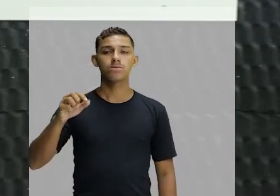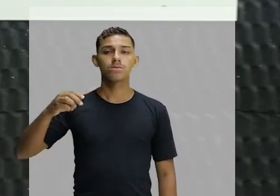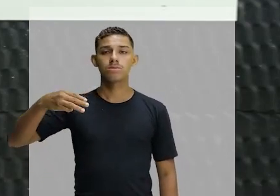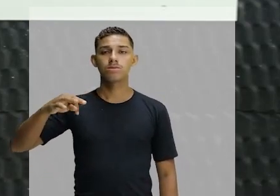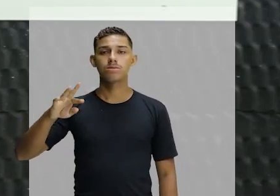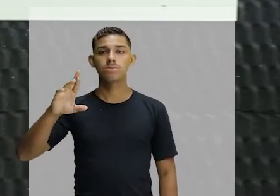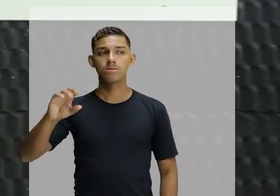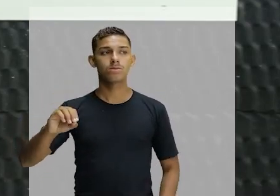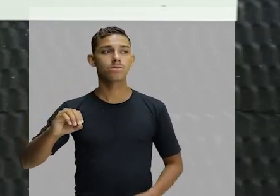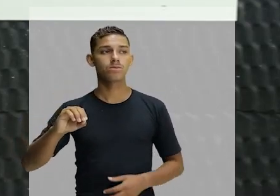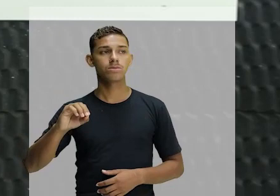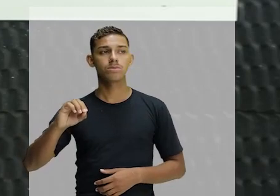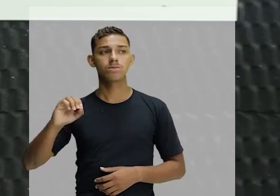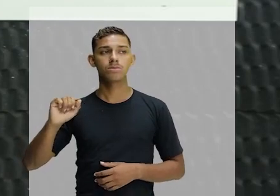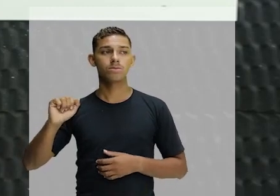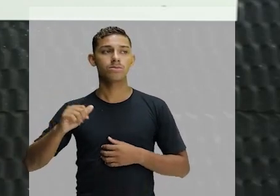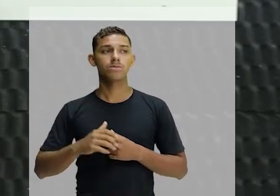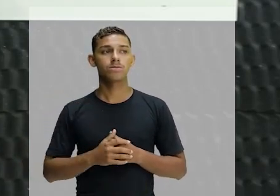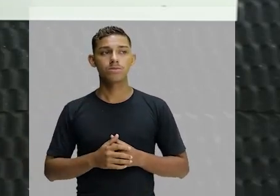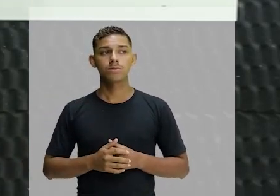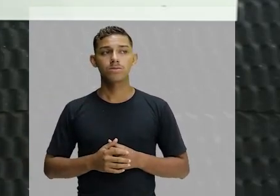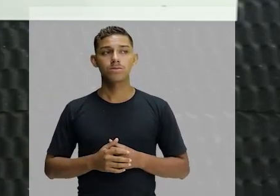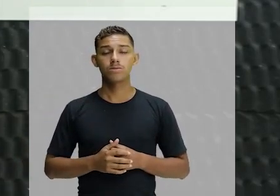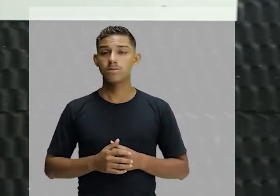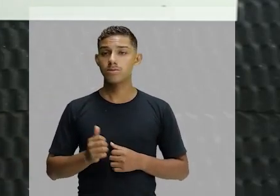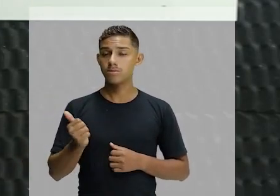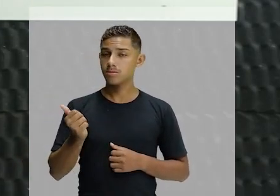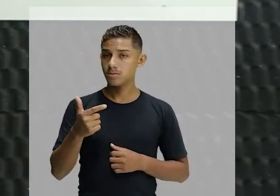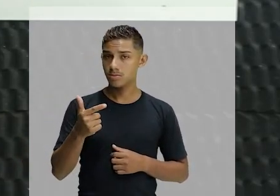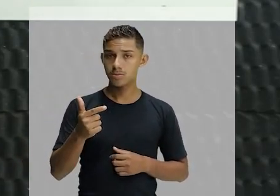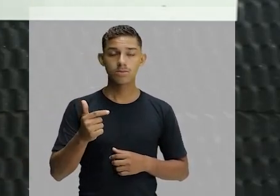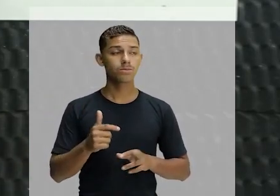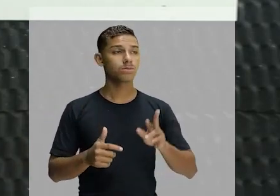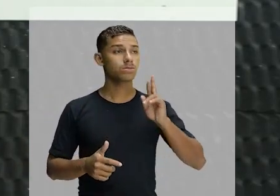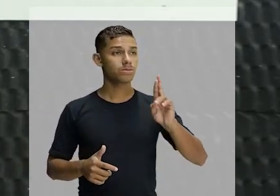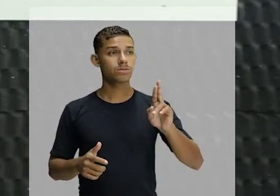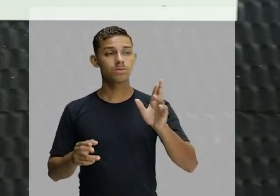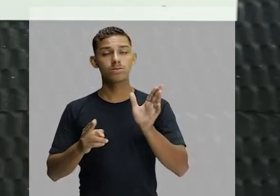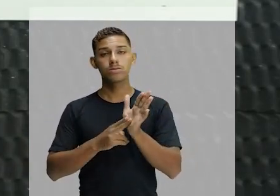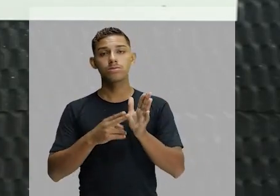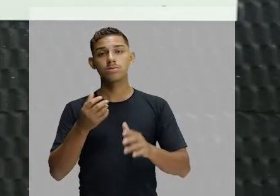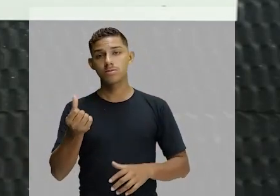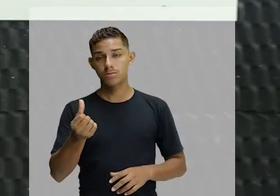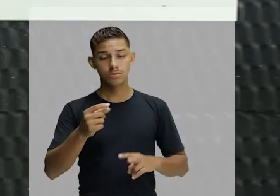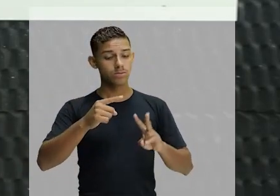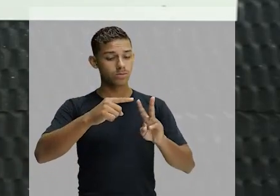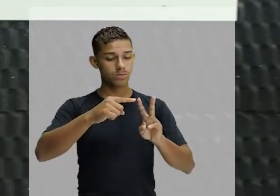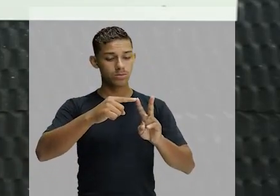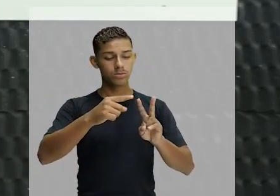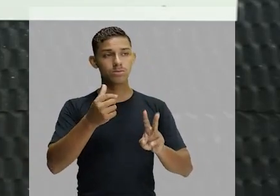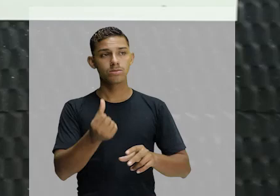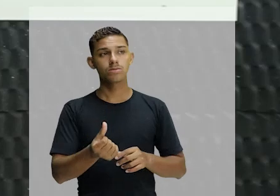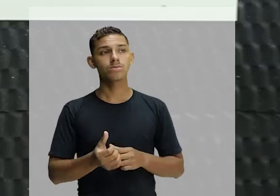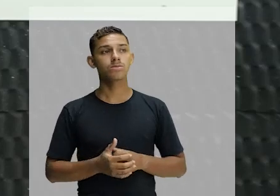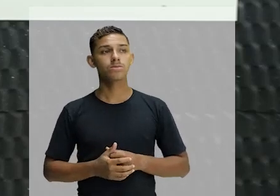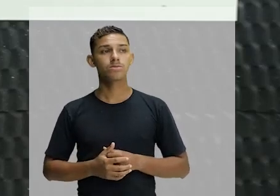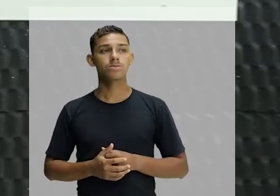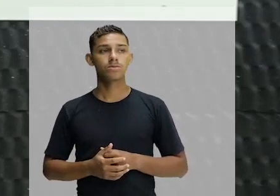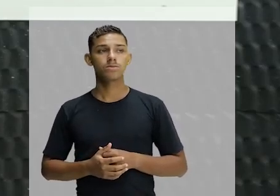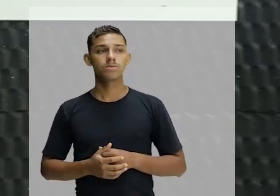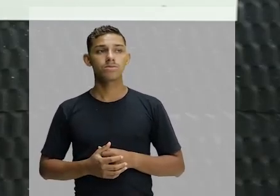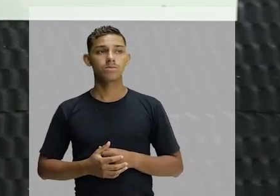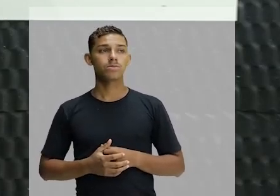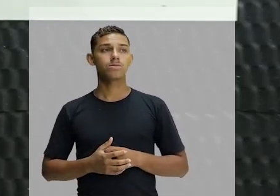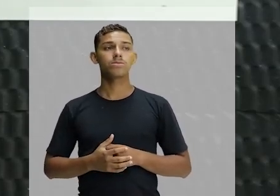raio é igual a 6. Certo? Então, tomem cuidado com isso também. Então, isso aqui vai ser igual a 6 ao